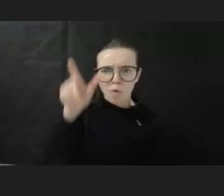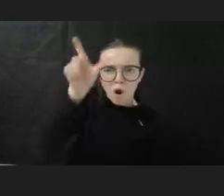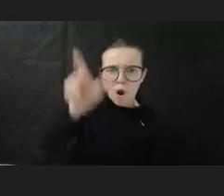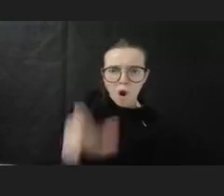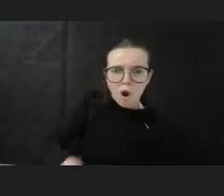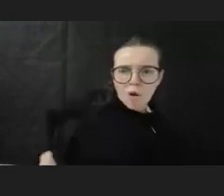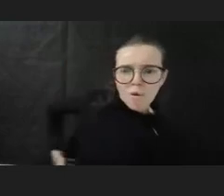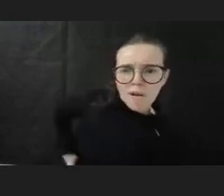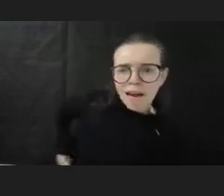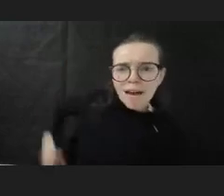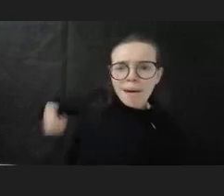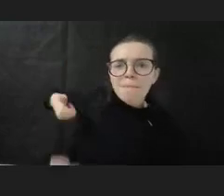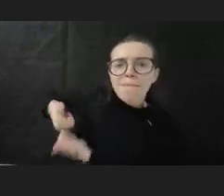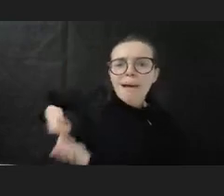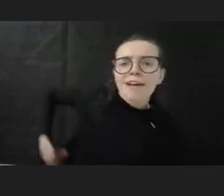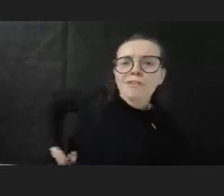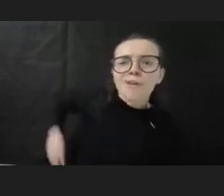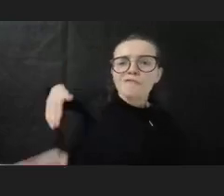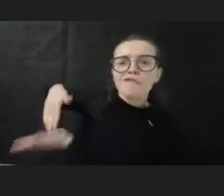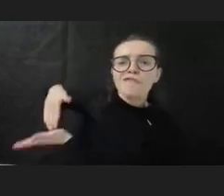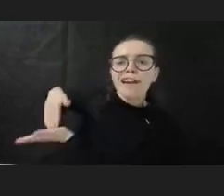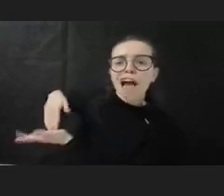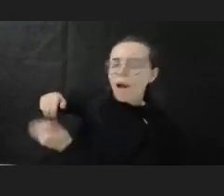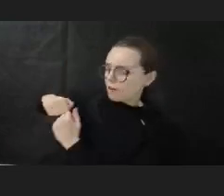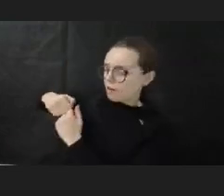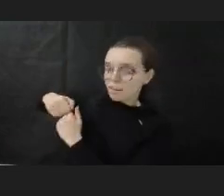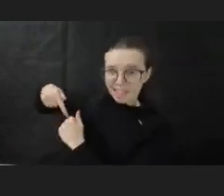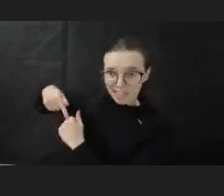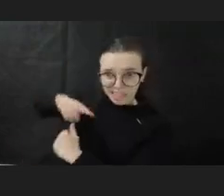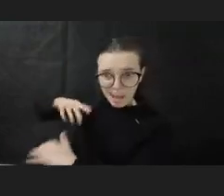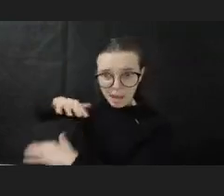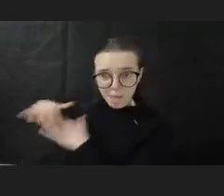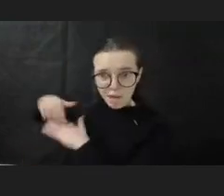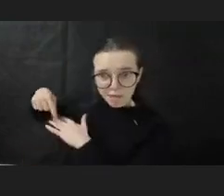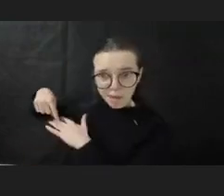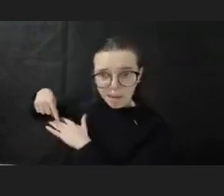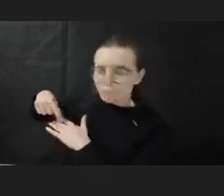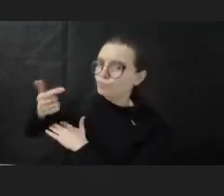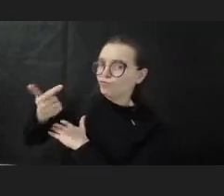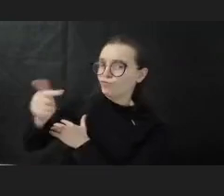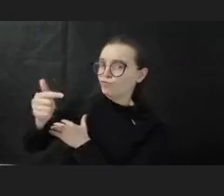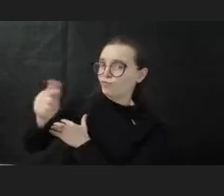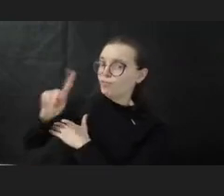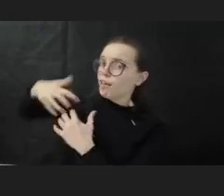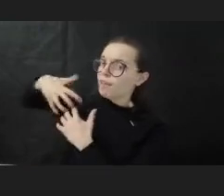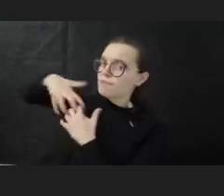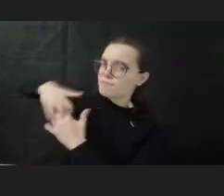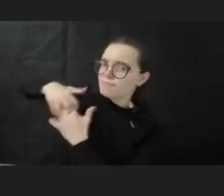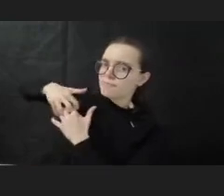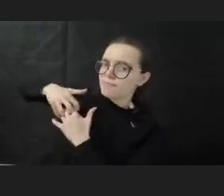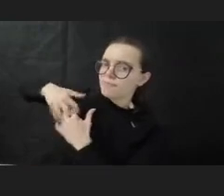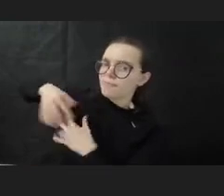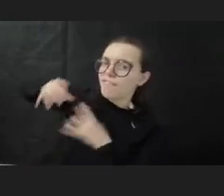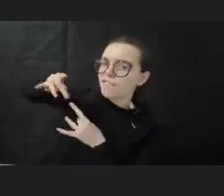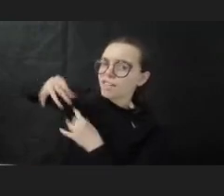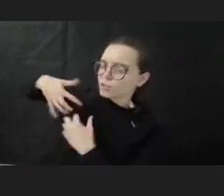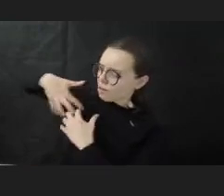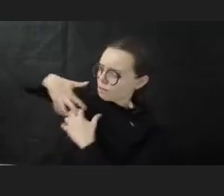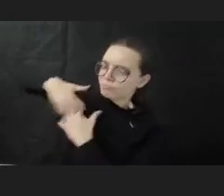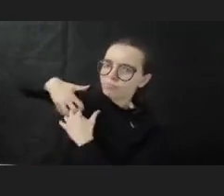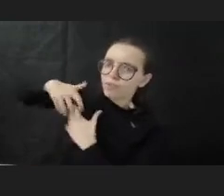coxígea? Aqueles ossos lá, eles não se movimentam, eles estão juntinhos ali, mas eles estão firmes, e não tem movimento no final da